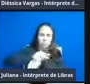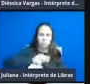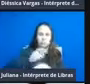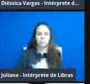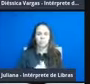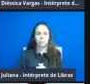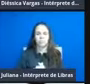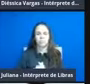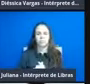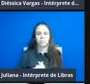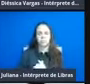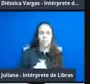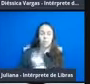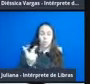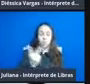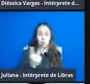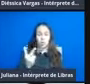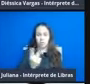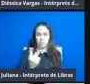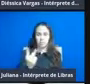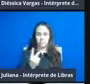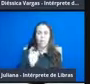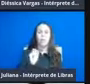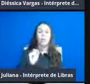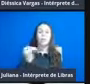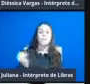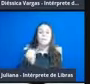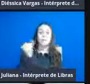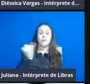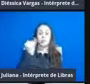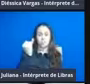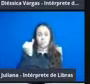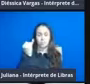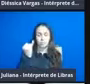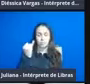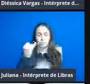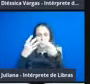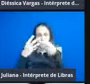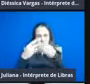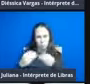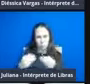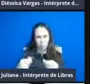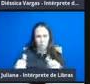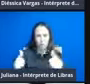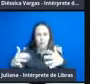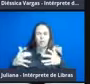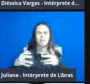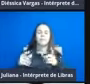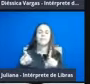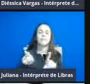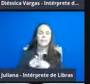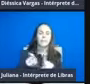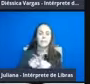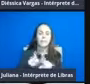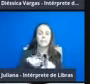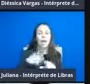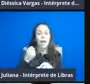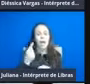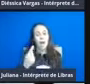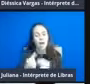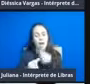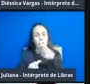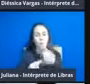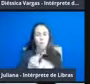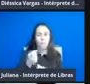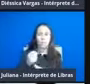os coleópteros, então, uma grande importância como decompositores, claro que temos algumas espécies que são